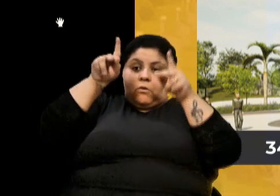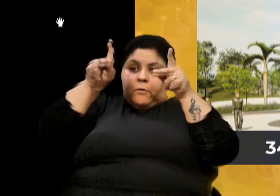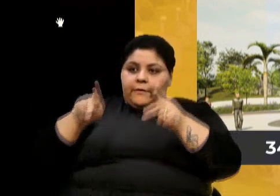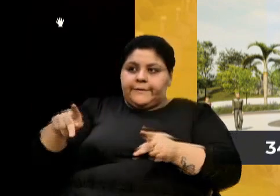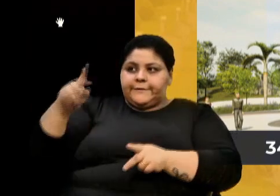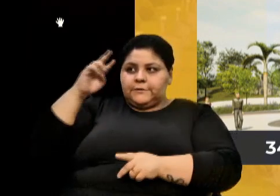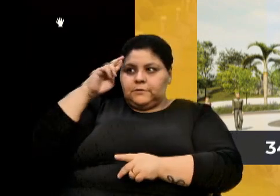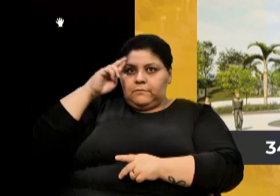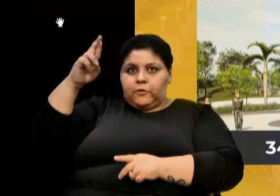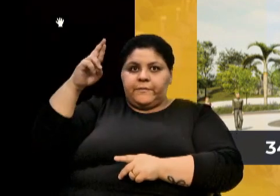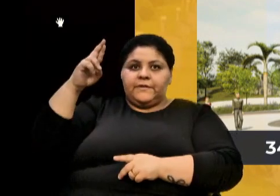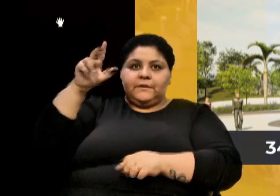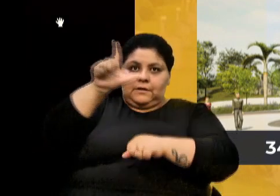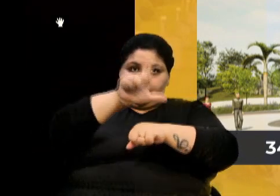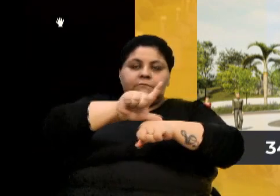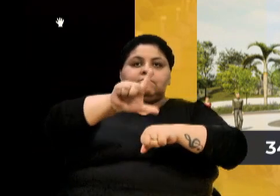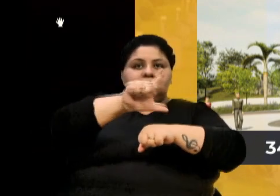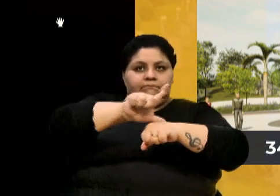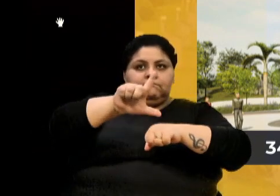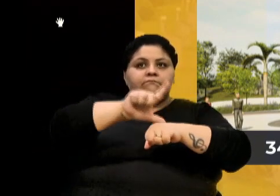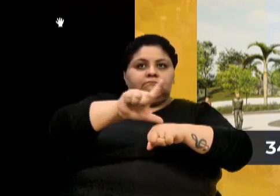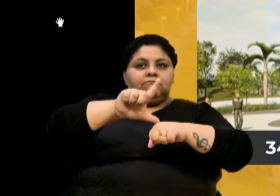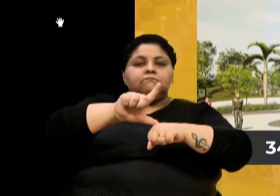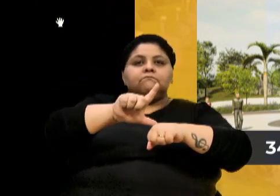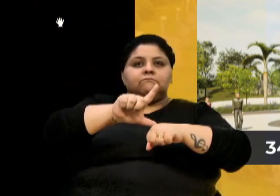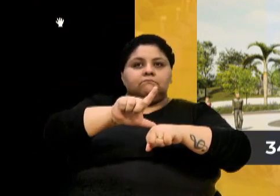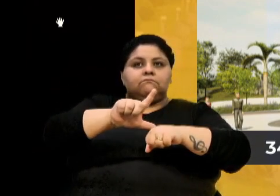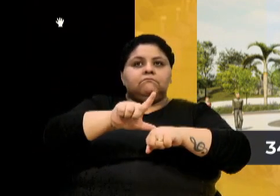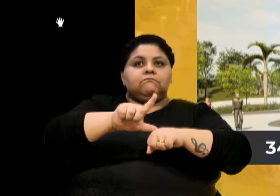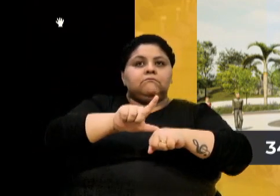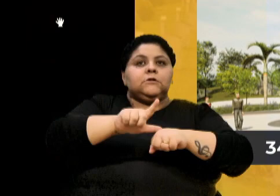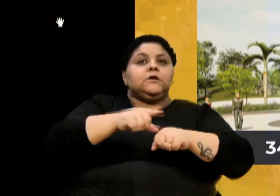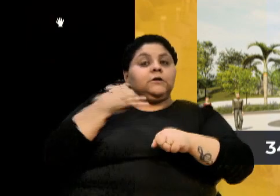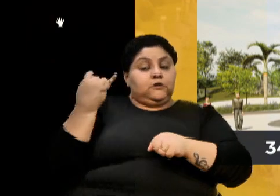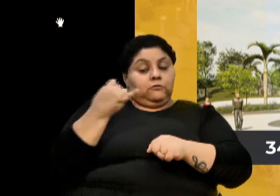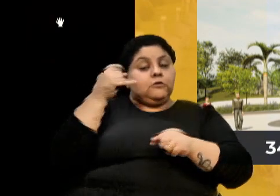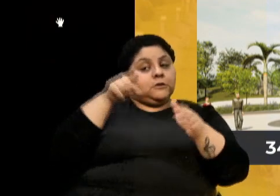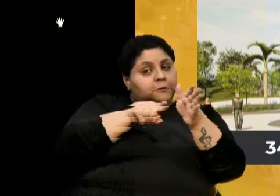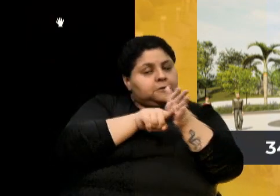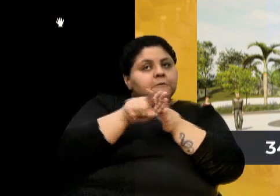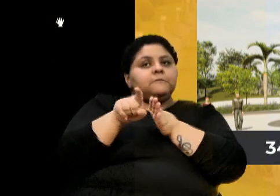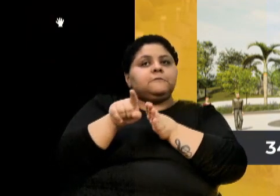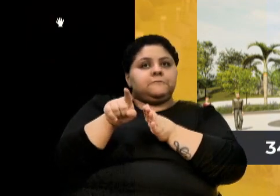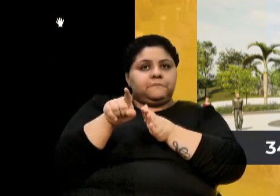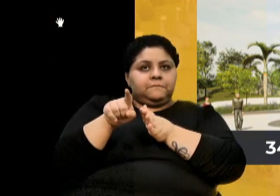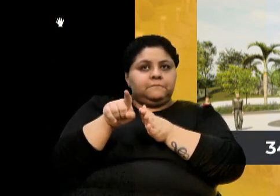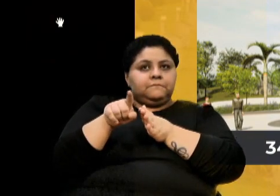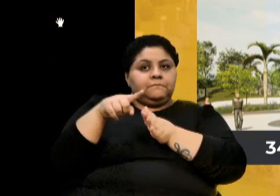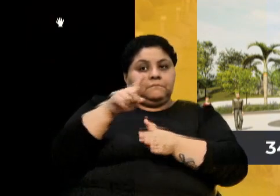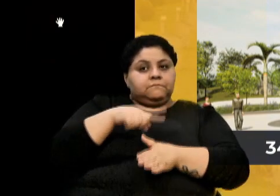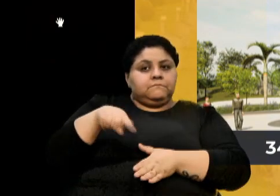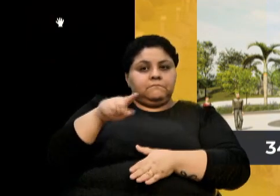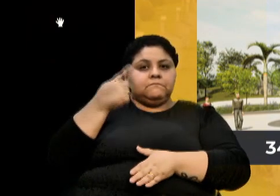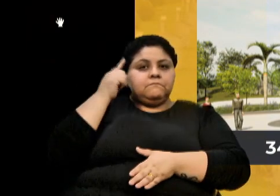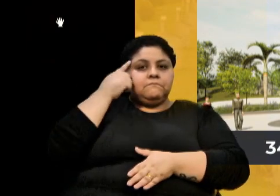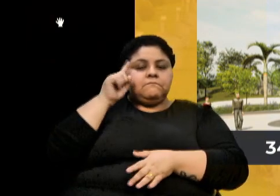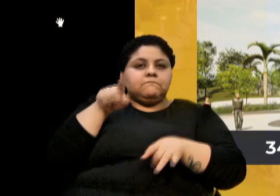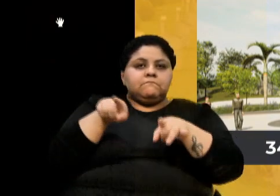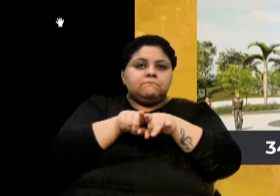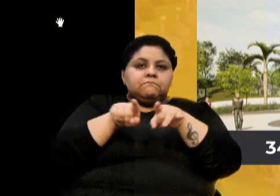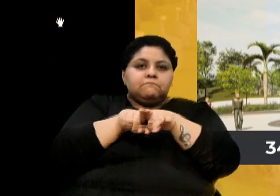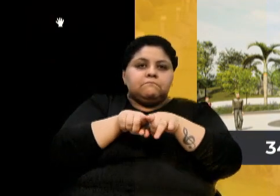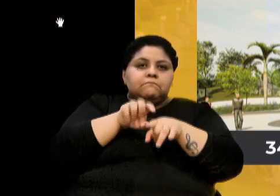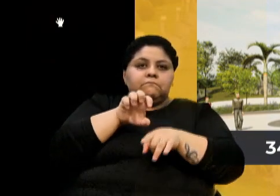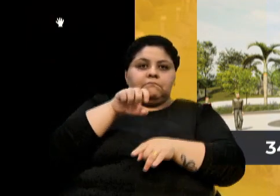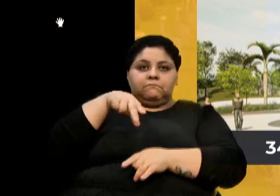bem interessante para essa pesquisa, né? E aí a gente entende porque Encantado tem crescido tanto na